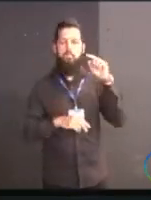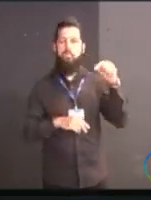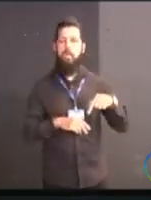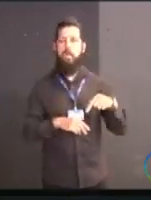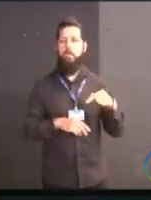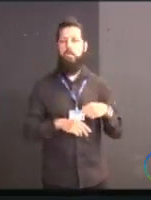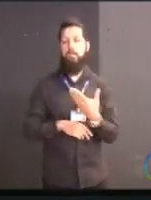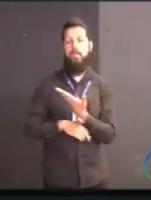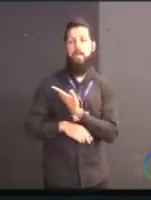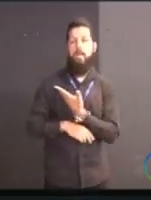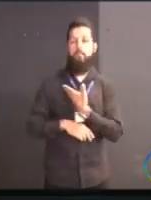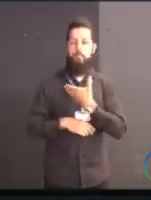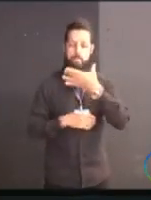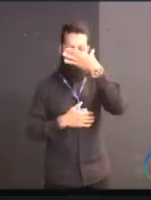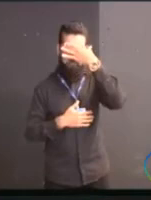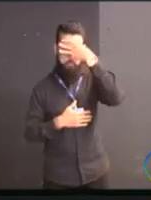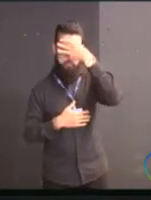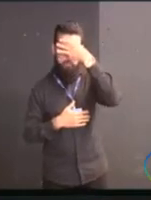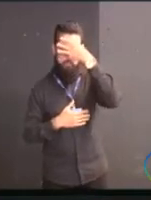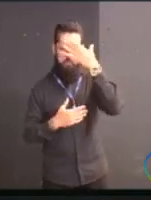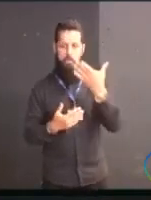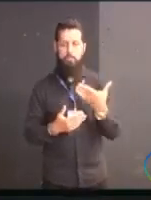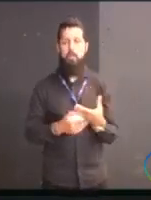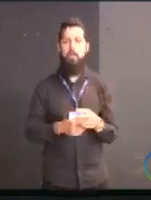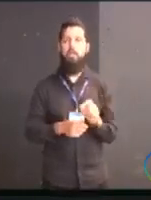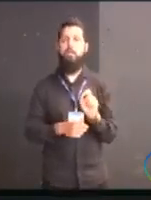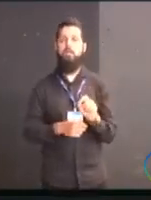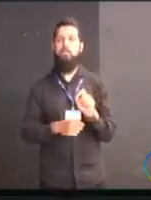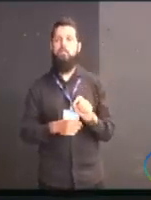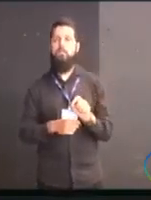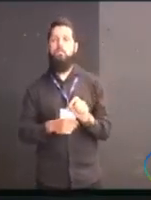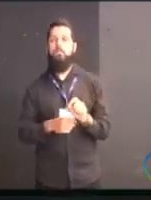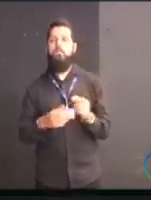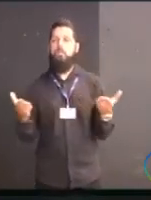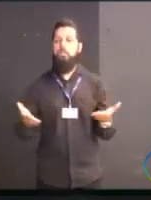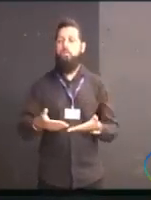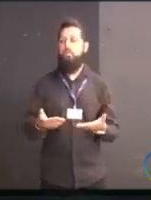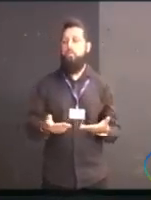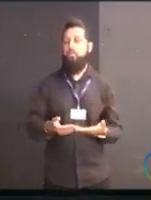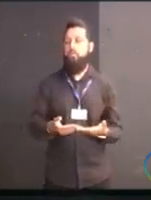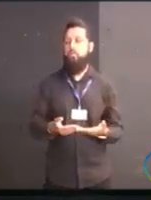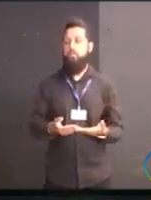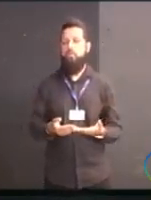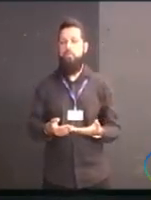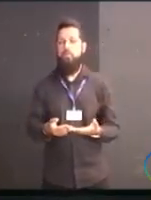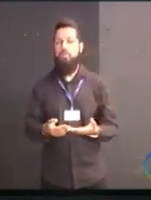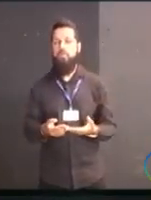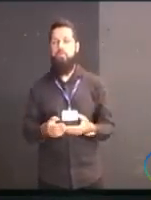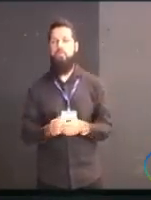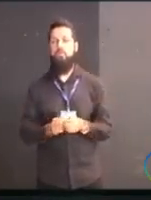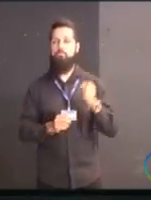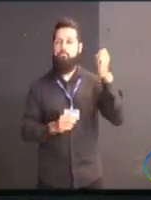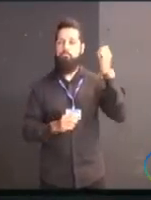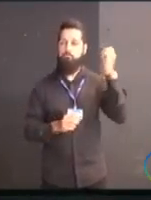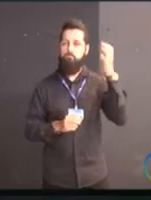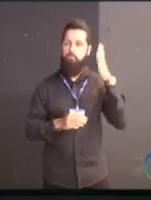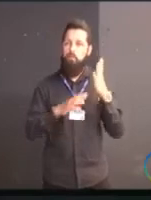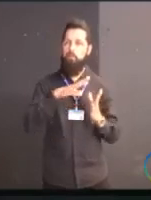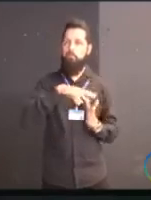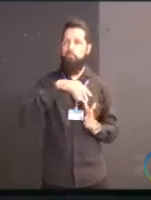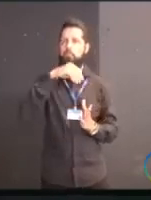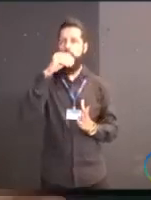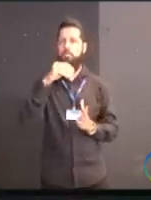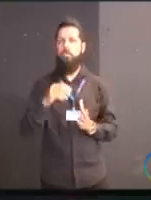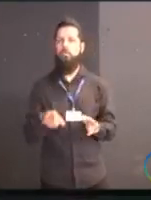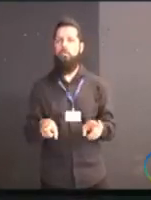amigos de Chico Xavier que hoje residem no mundo espiritual. E a intenção nossa também foi homenagear